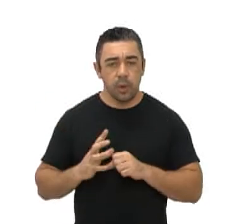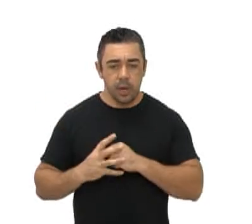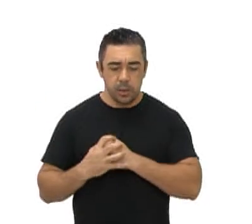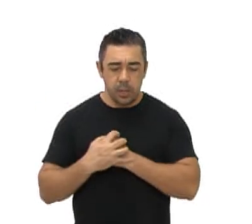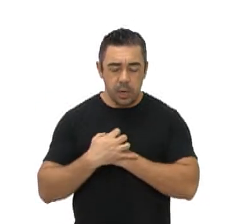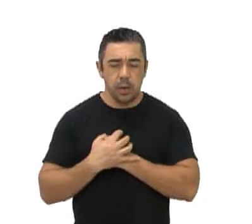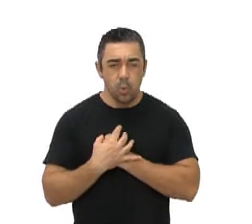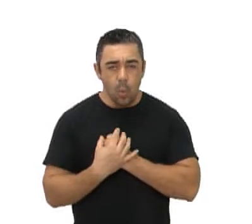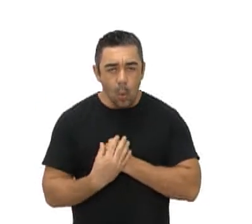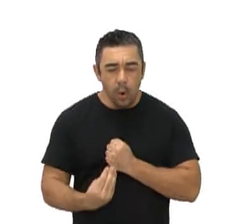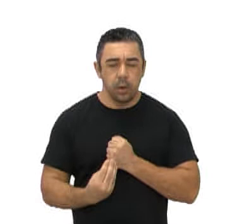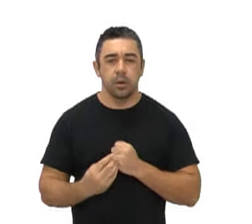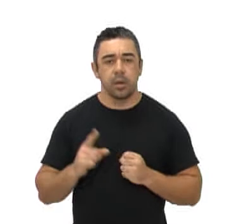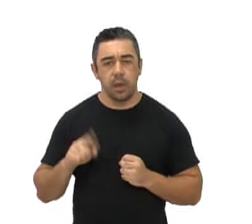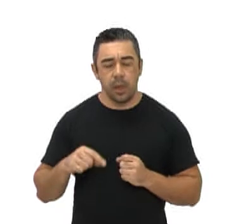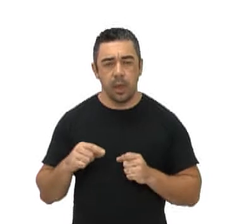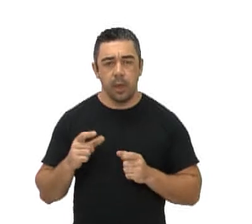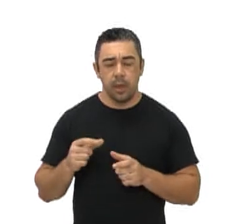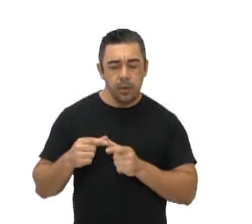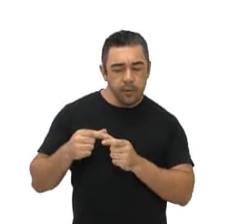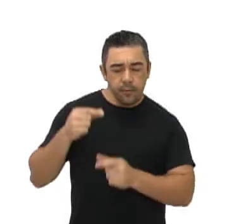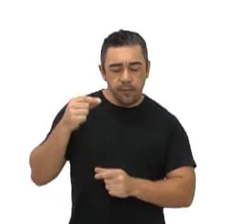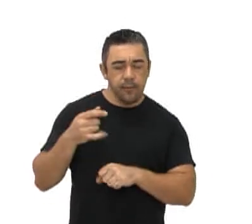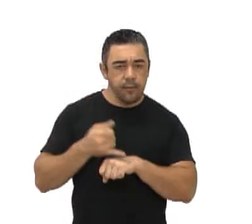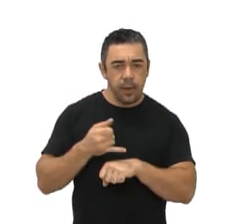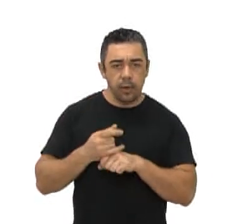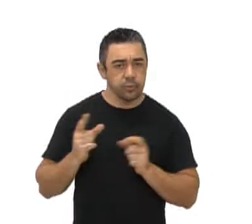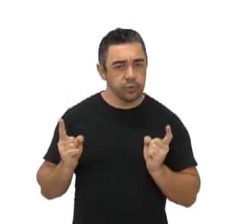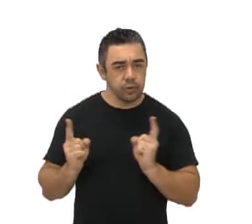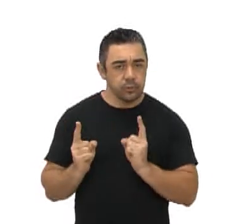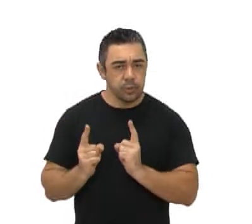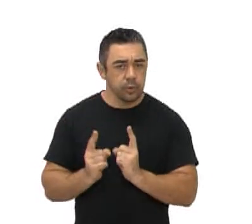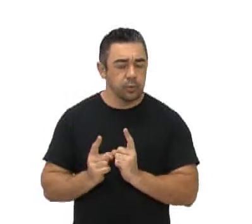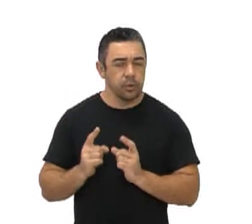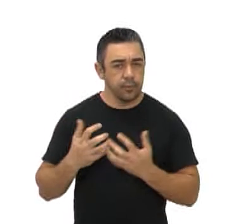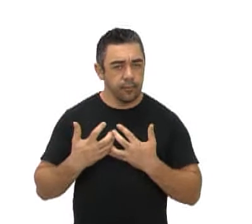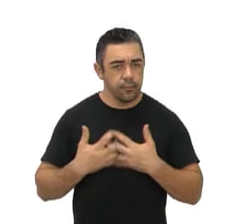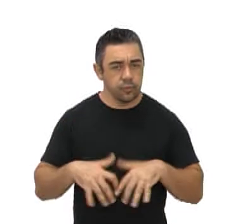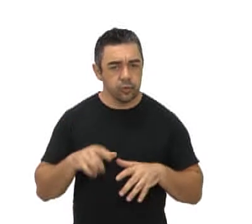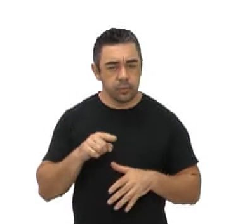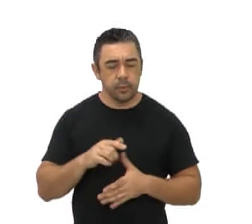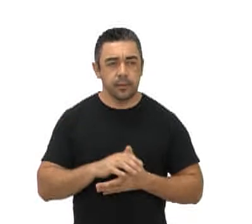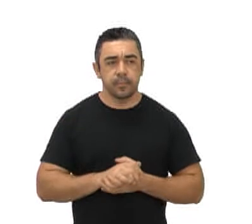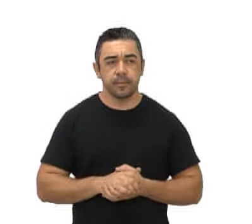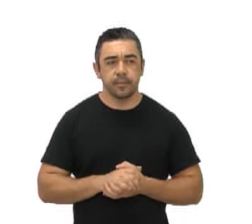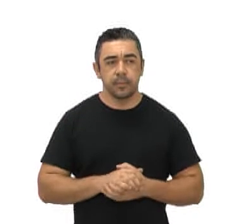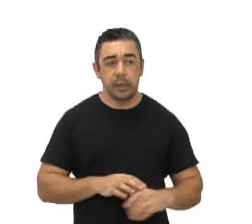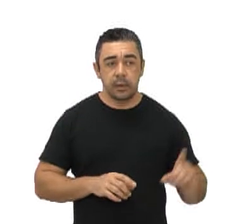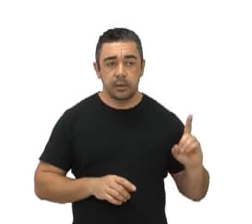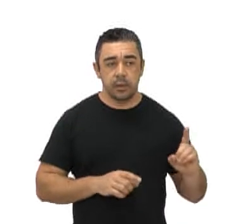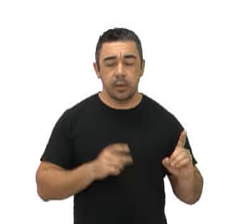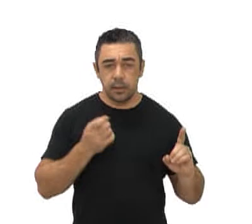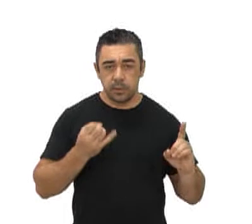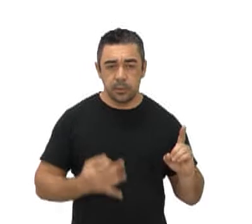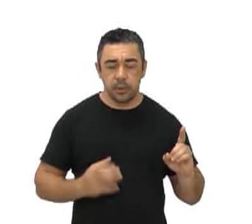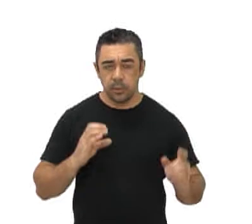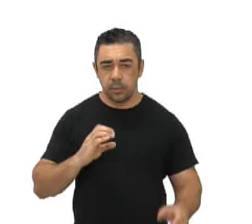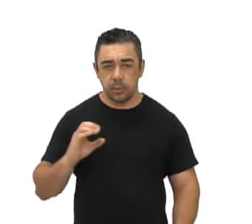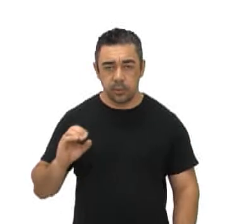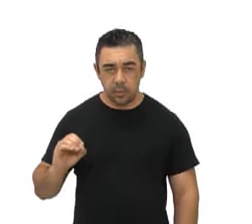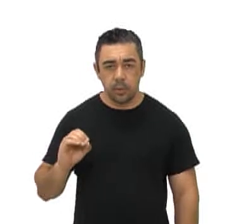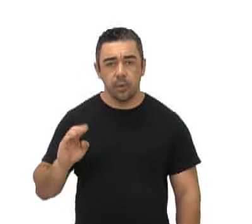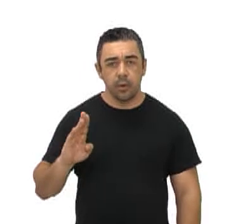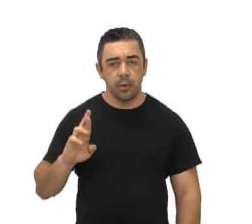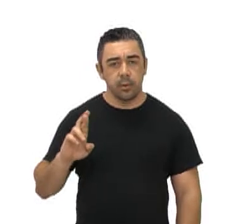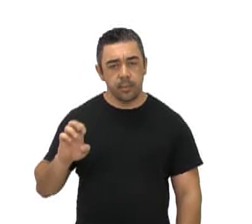oxidação e a massa da sua barra ali vai diminuir com o funcionamento da pilha. Na letra D, ele diz que o cobre é o agente